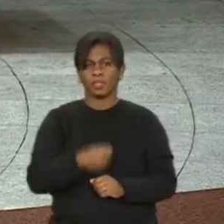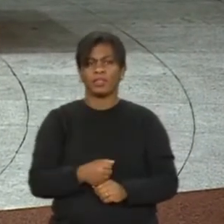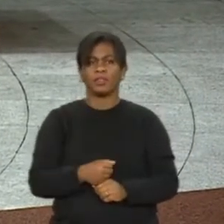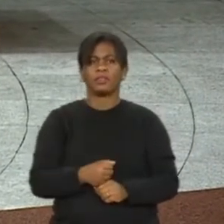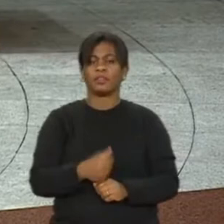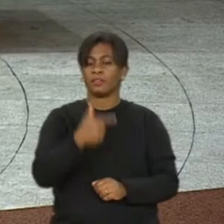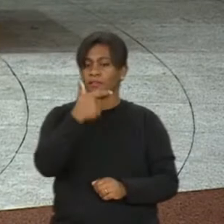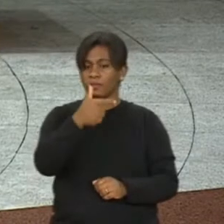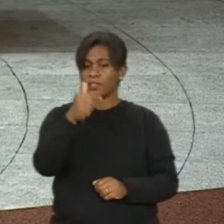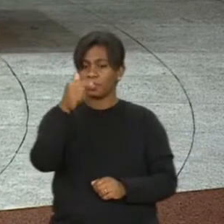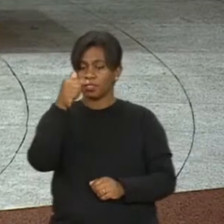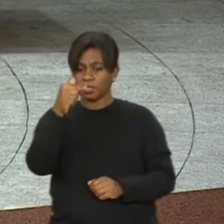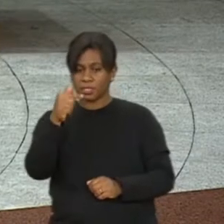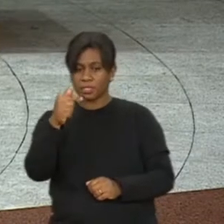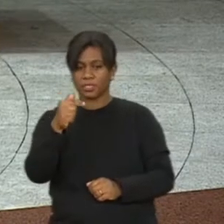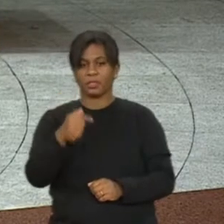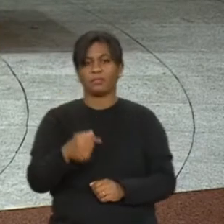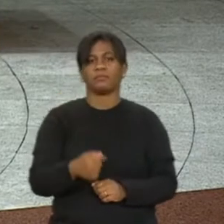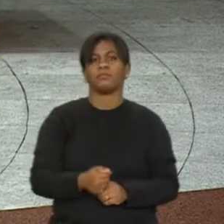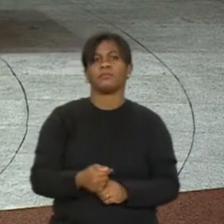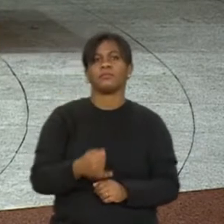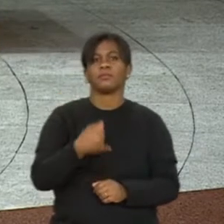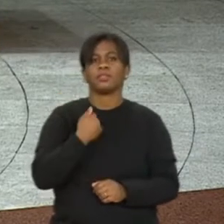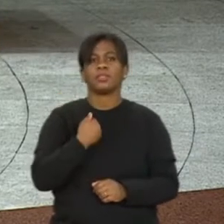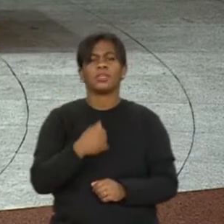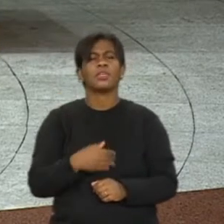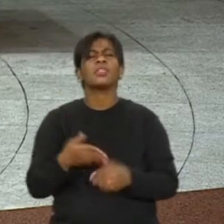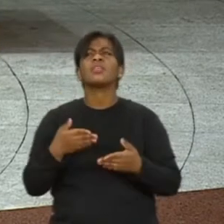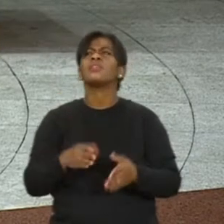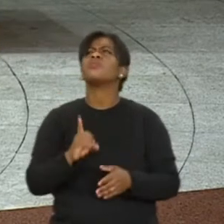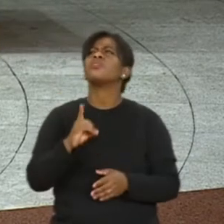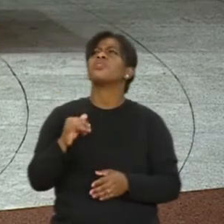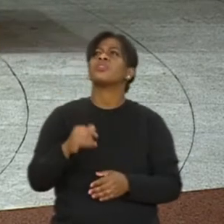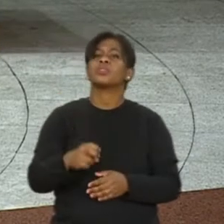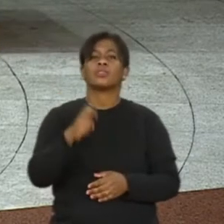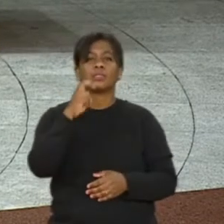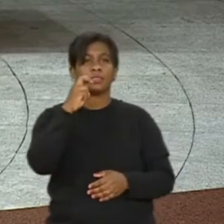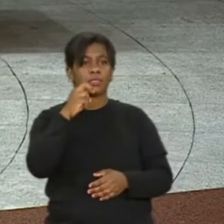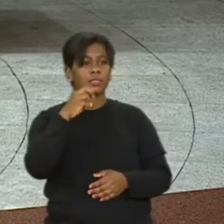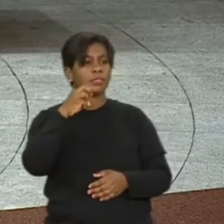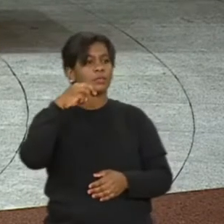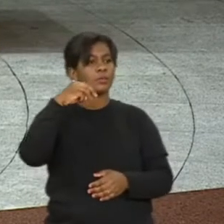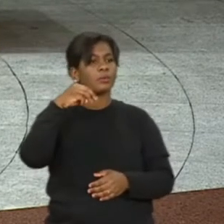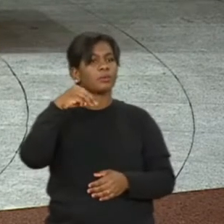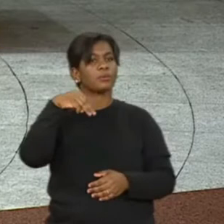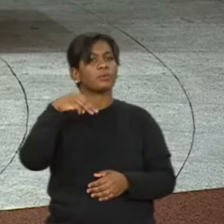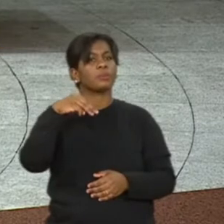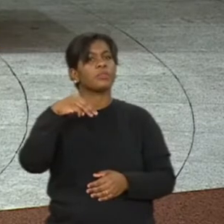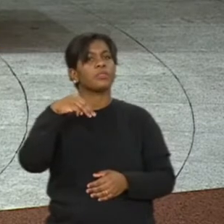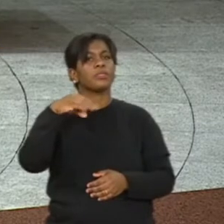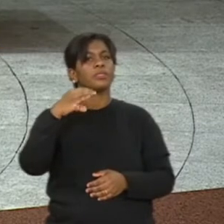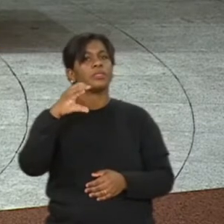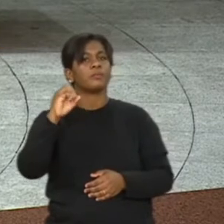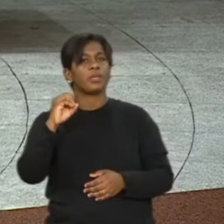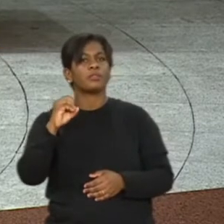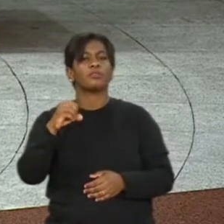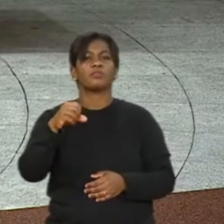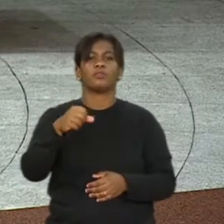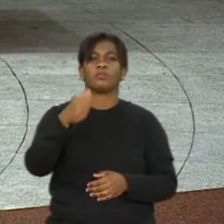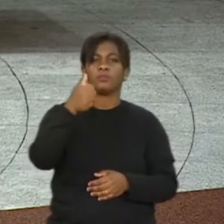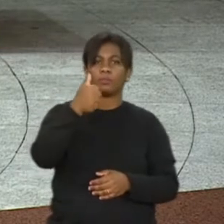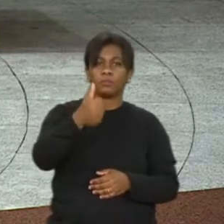Cíntia nasceu qual data? 5 de março de 94. 5 de março de 94. Ela tem quantos anos?